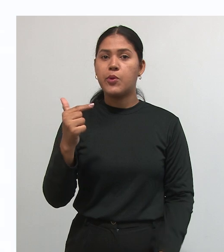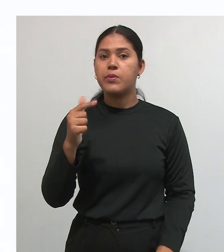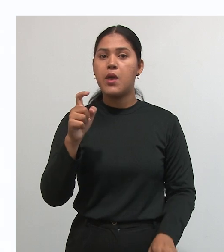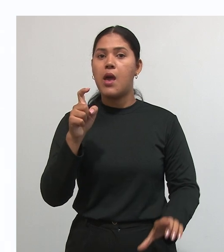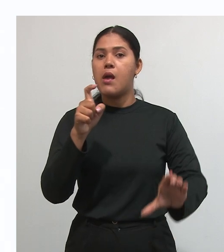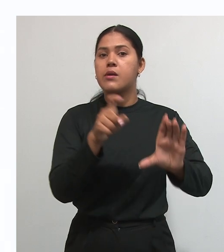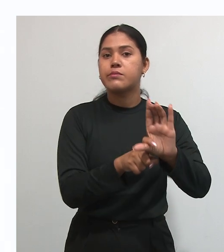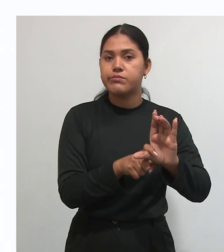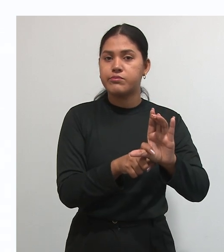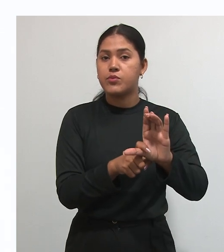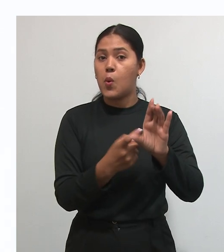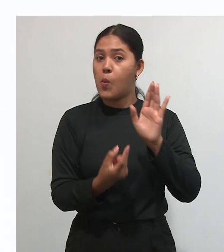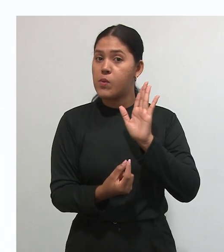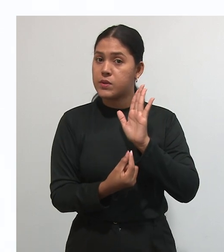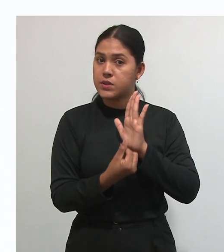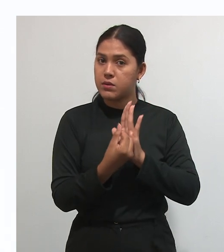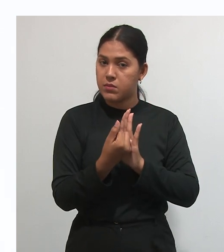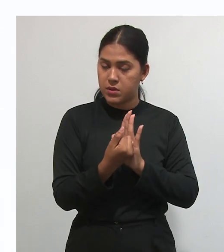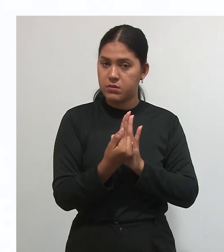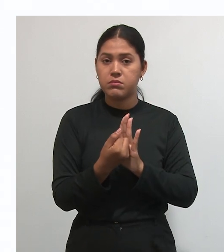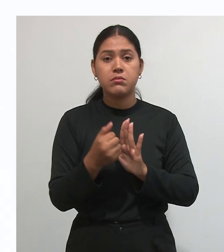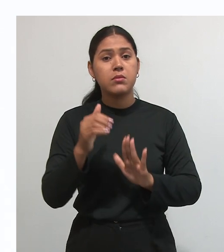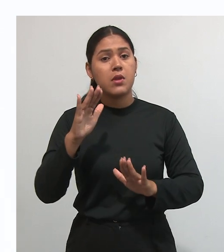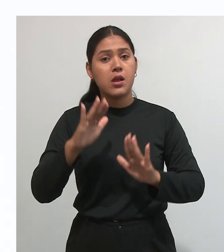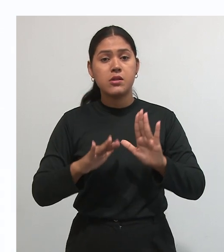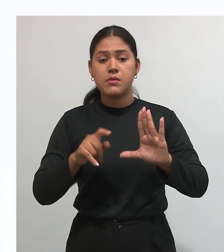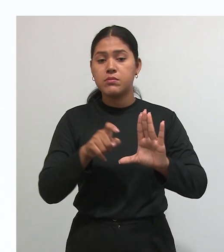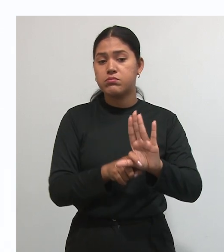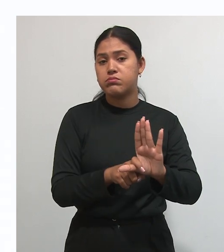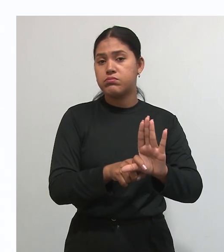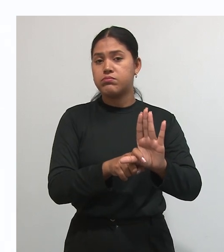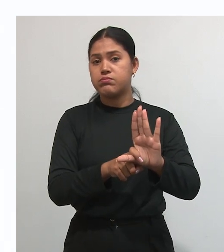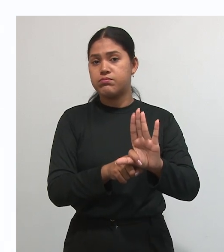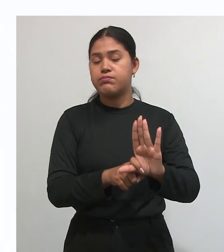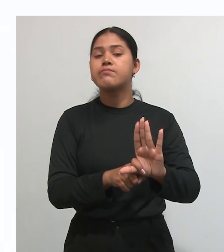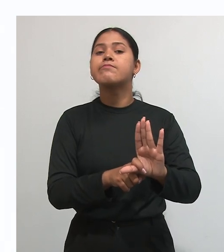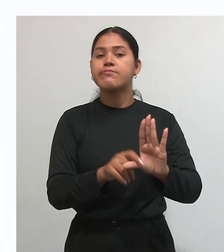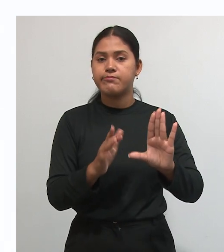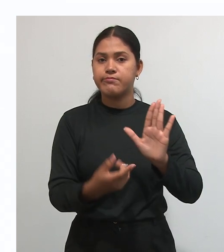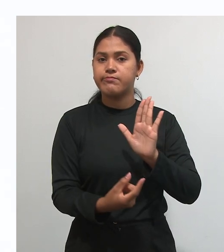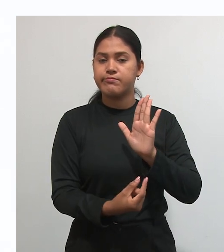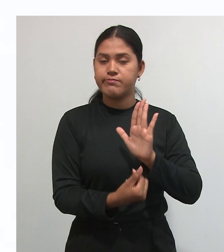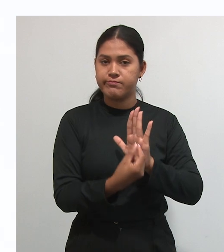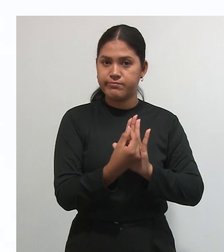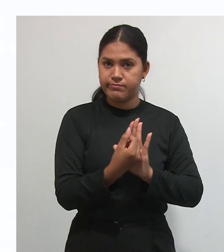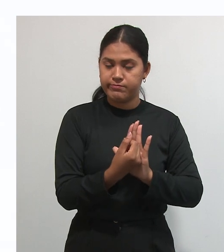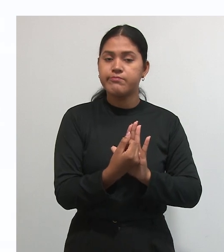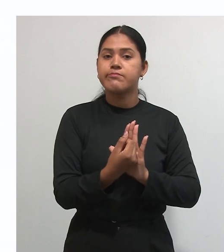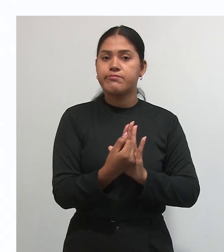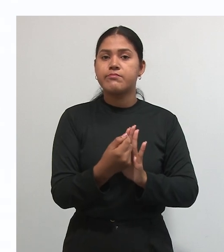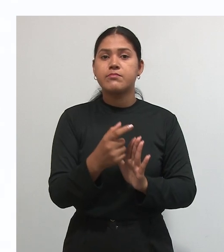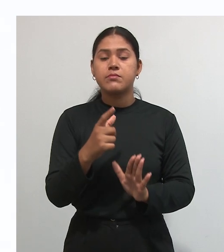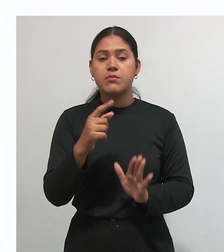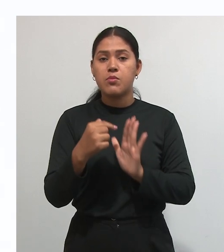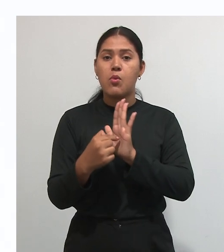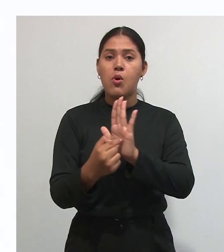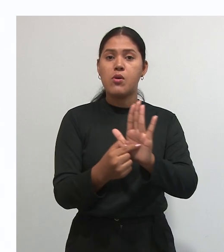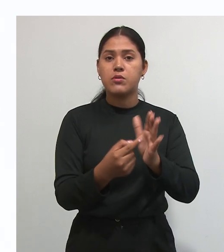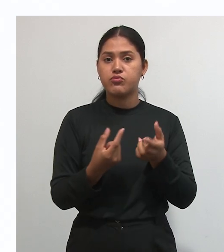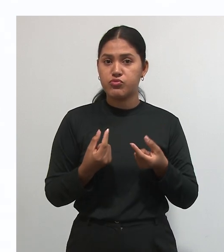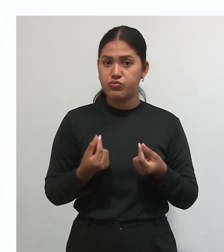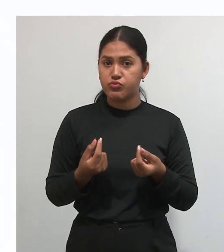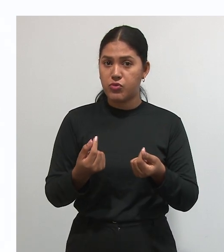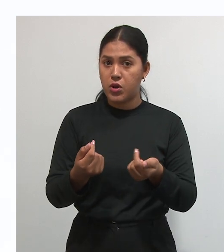execução orçamentária. Indica também o resultado patrimonial do exercício. Ela apura o resultado